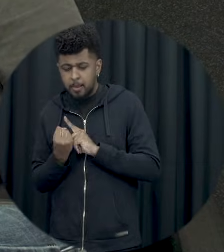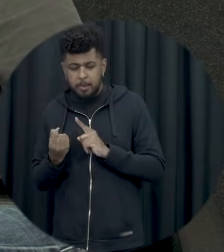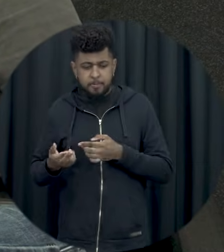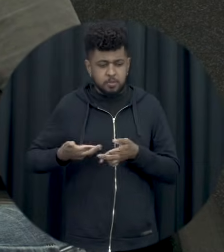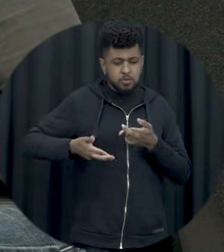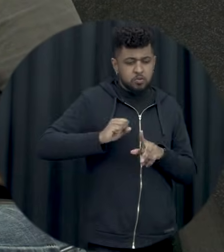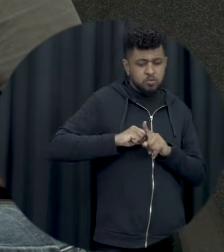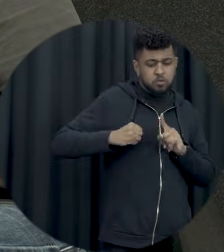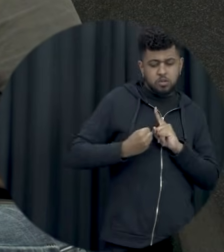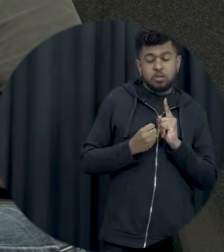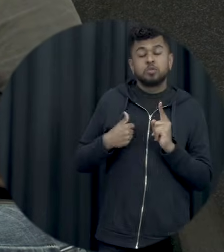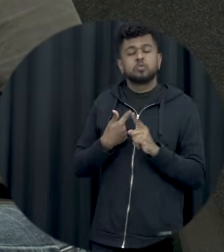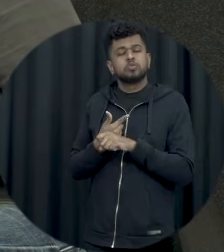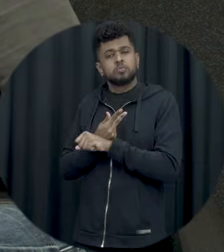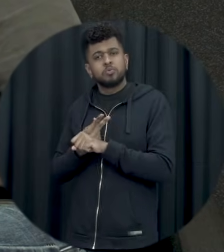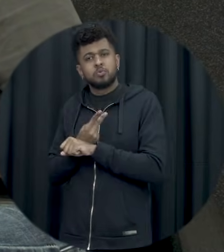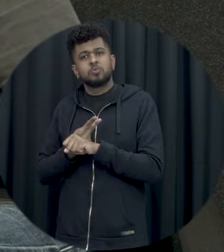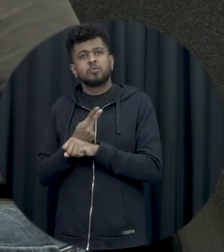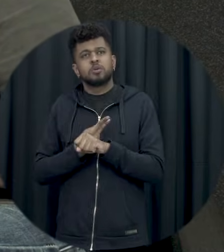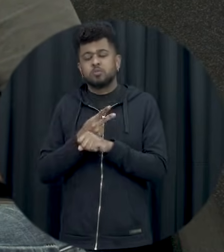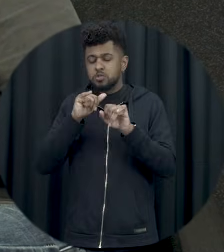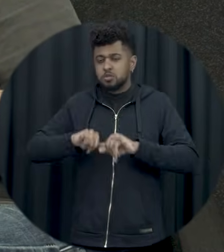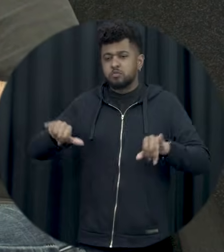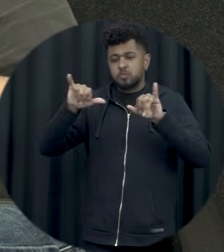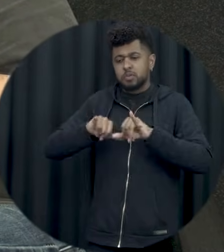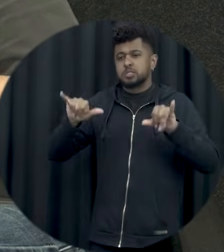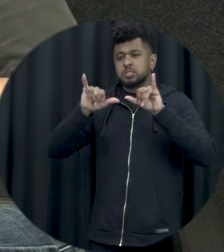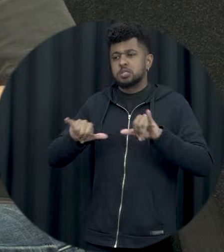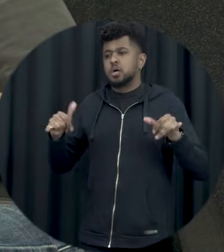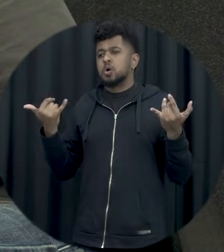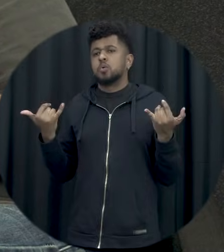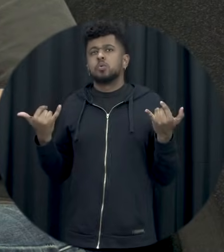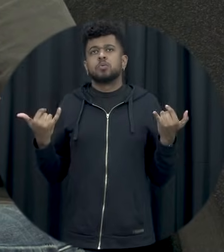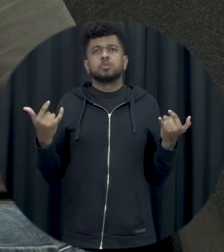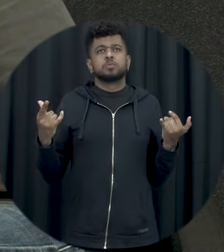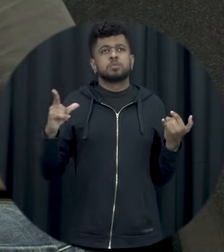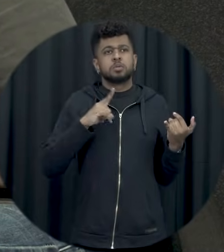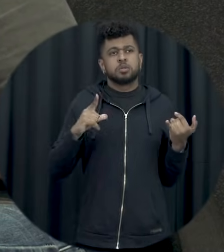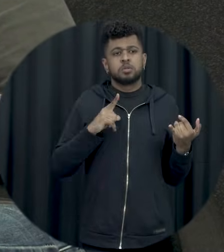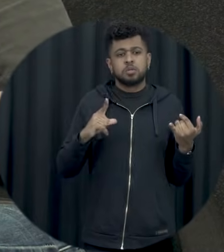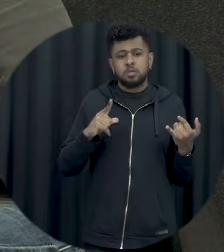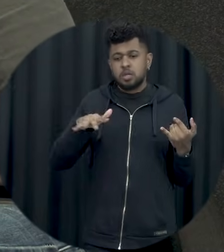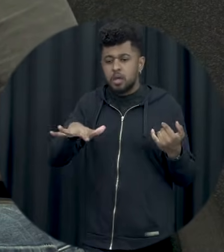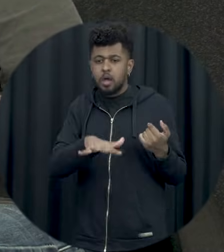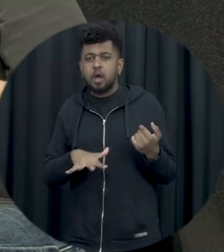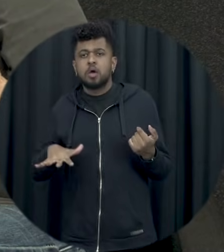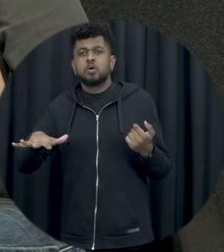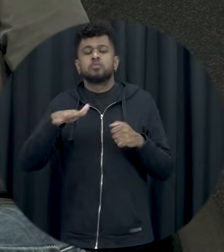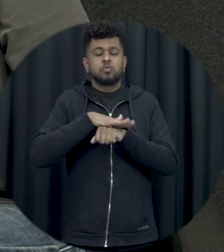gente busca as informações, os dados, as evidências em campo,